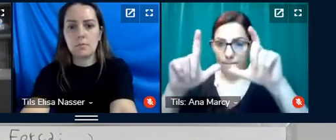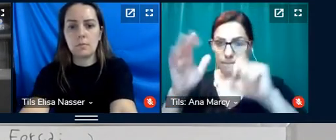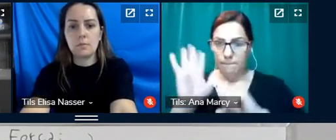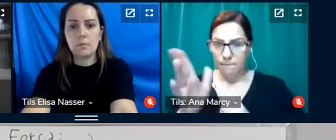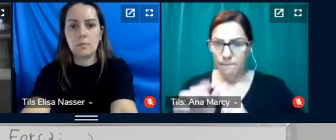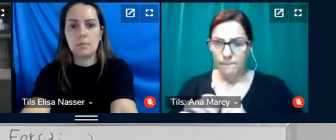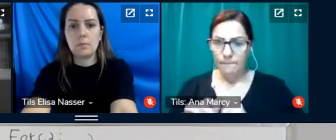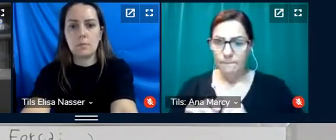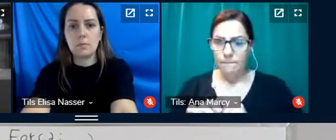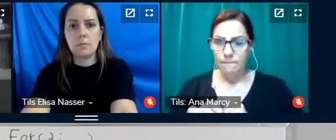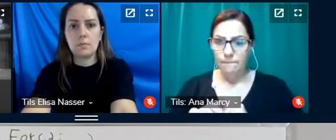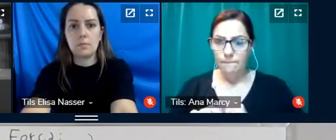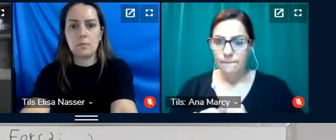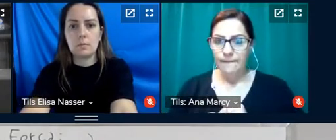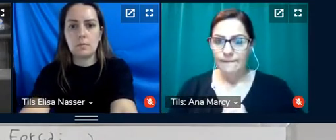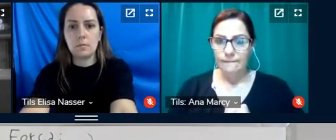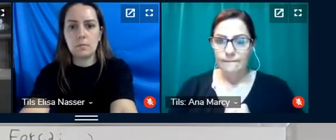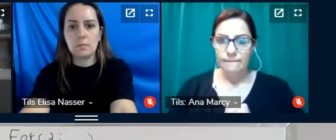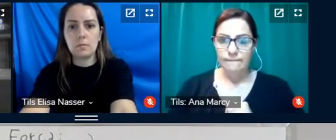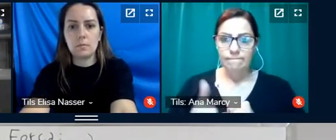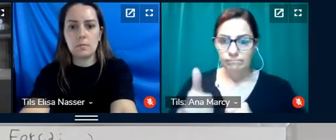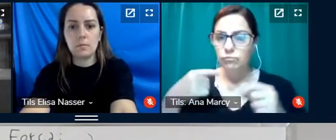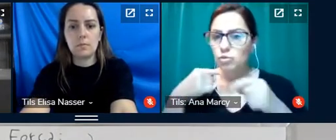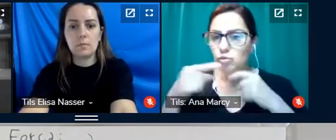Alguma dúvida até aqui?